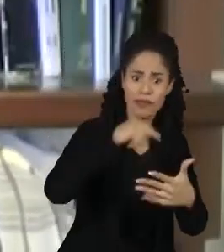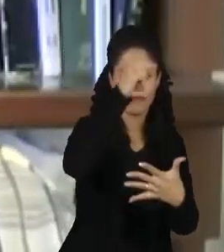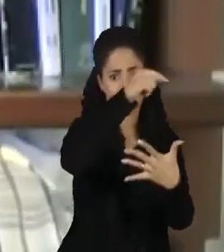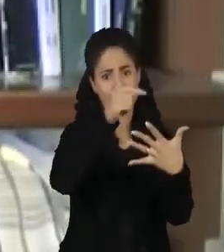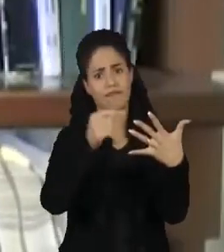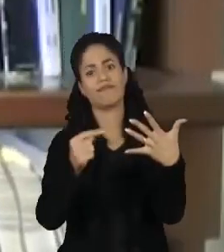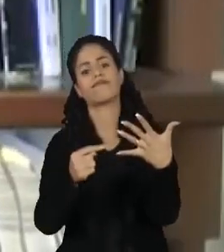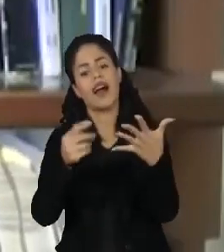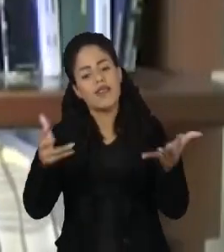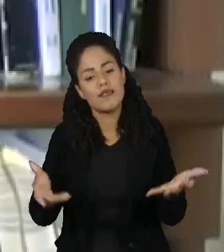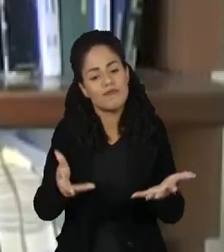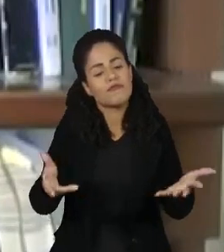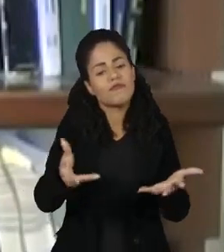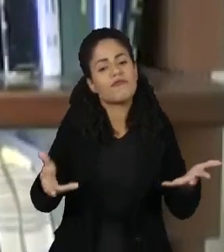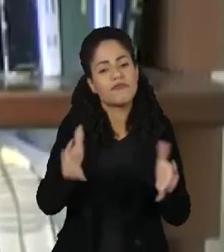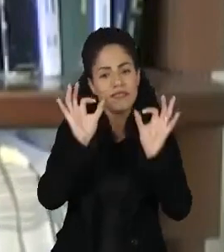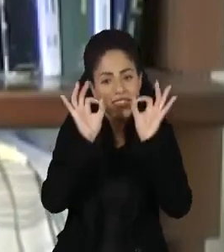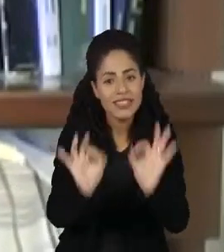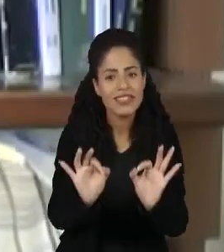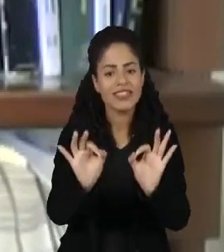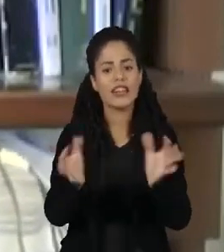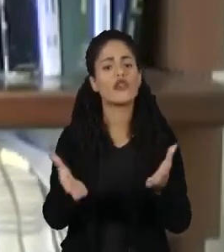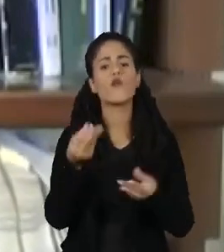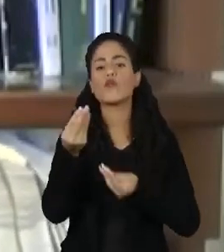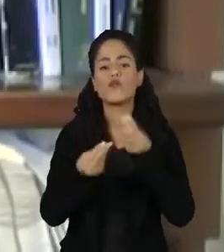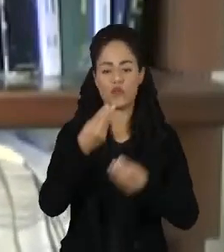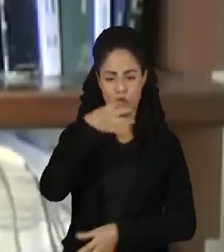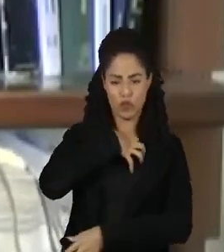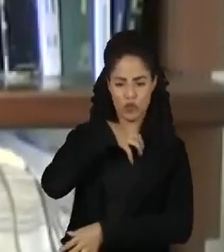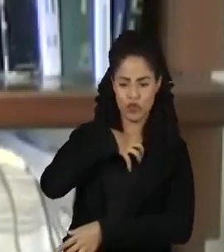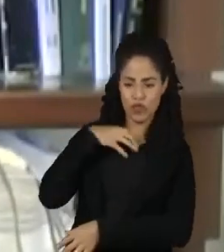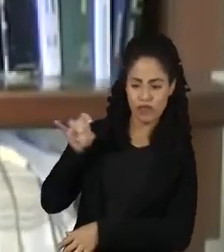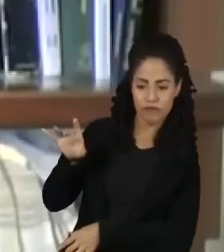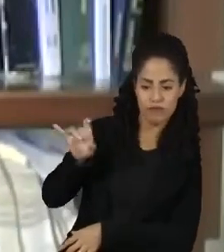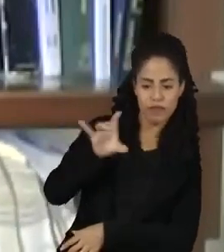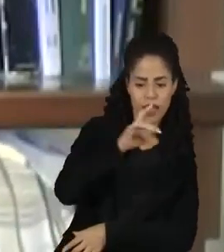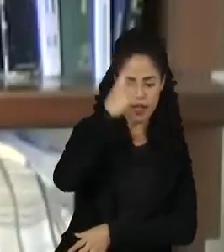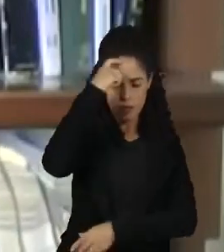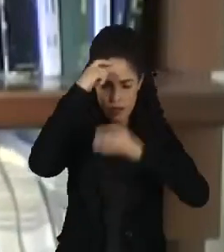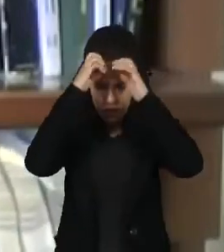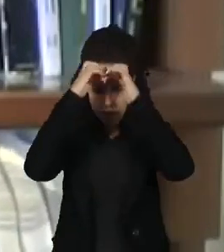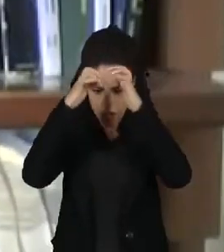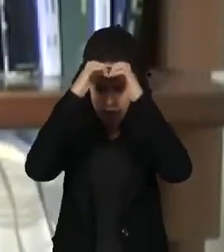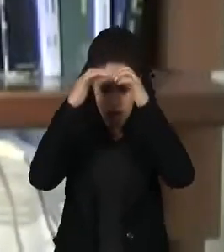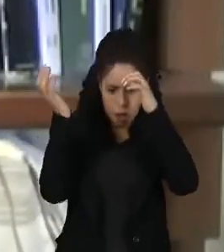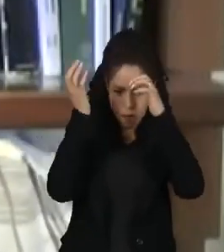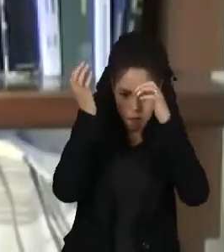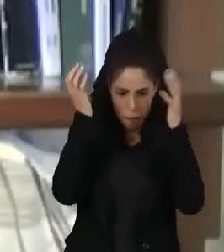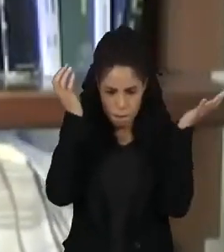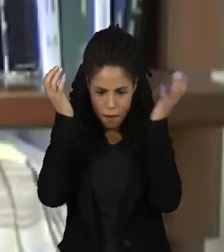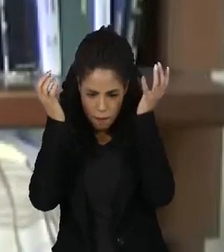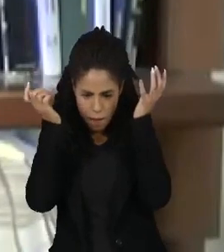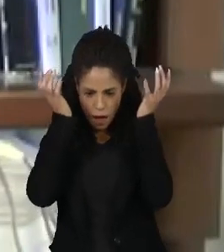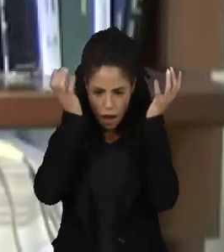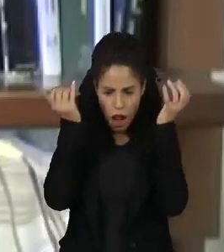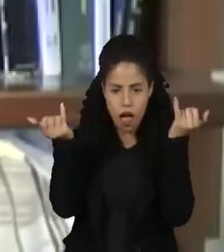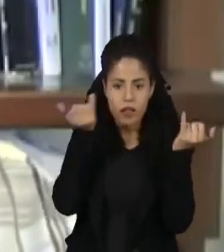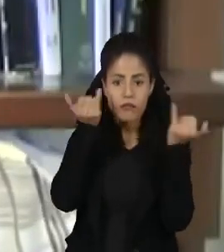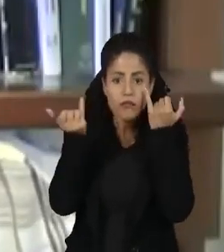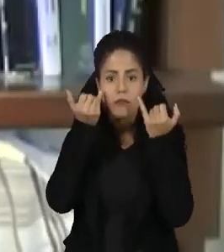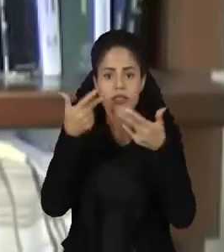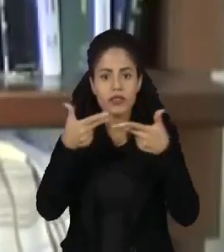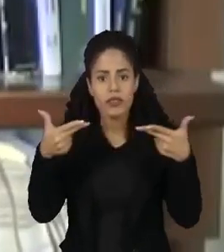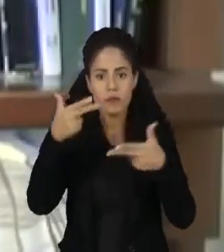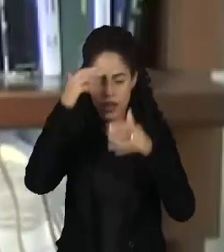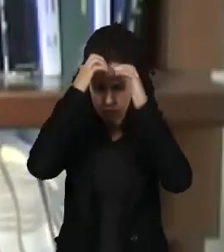promovendo uma estimulação nessas estruturas intracerebrais e vai fazendo com que esses